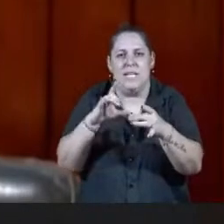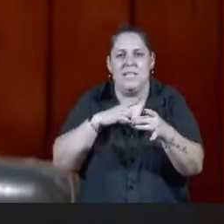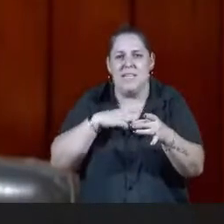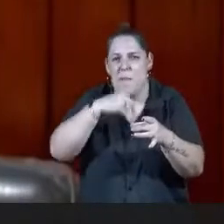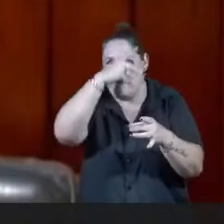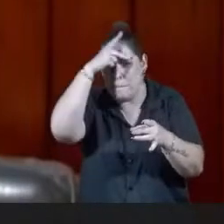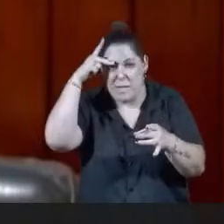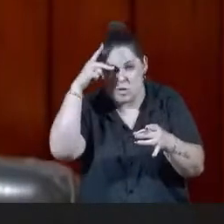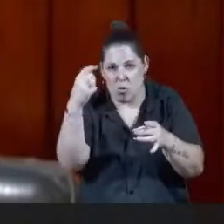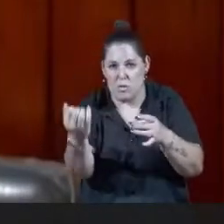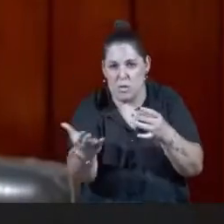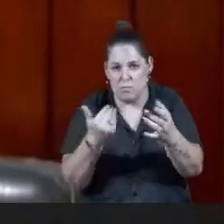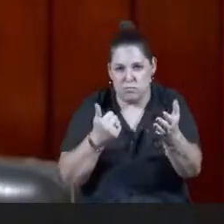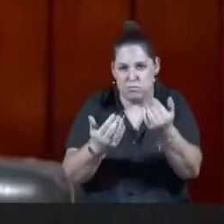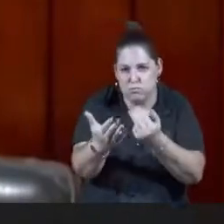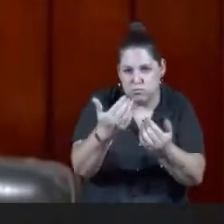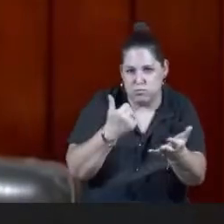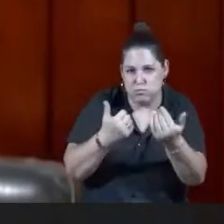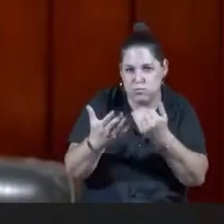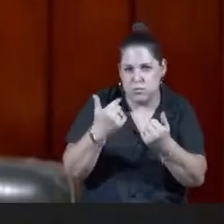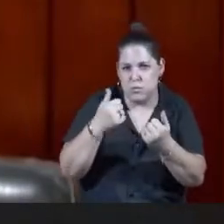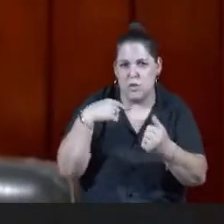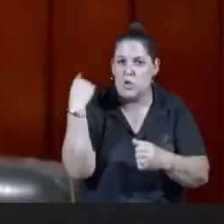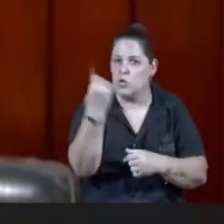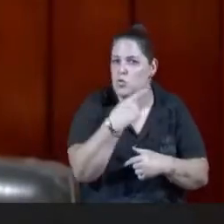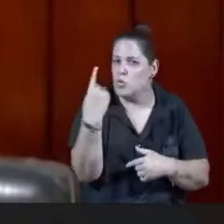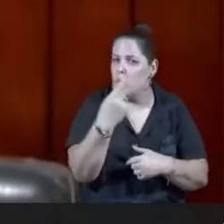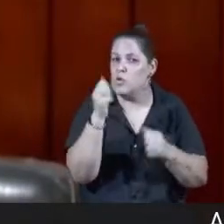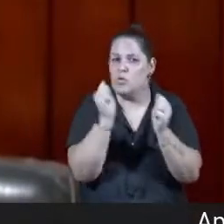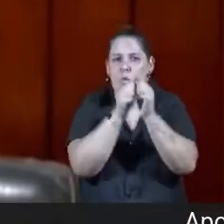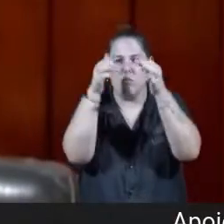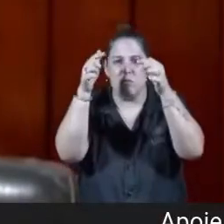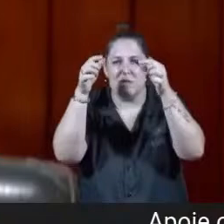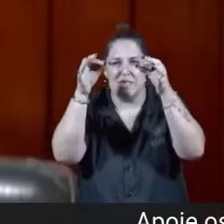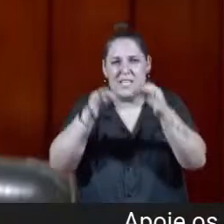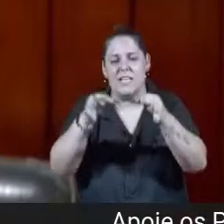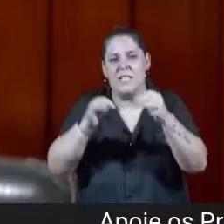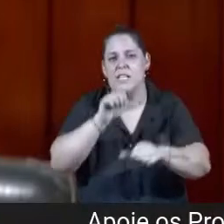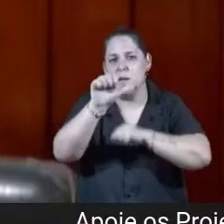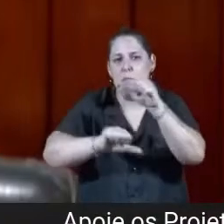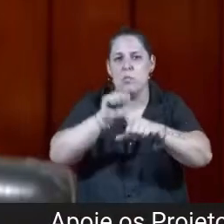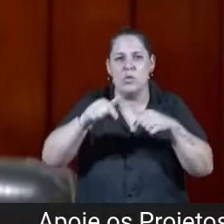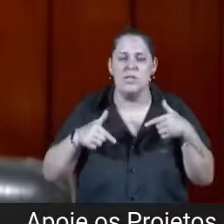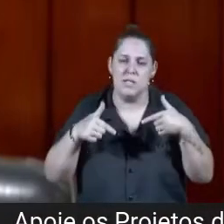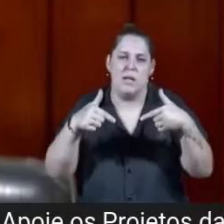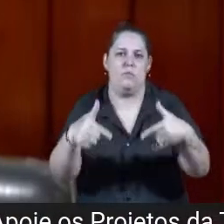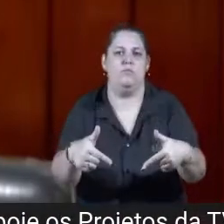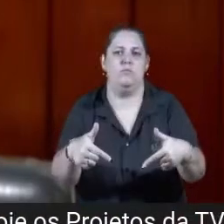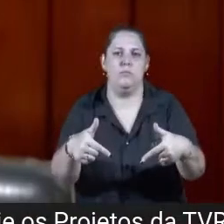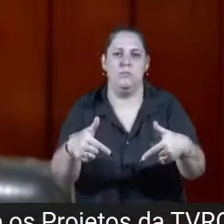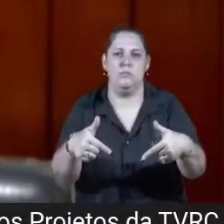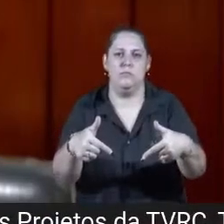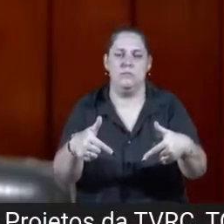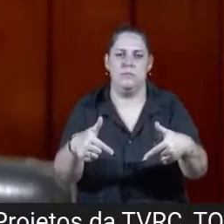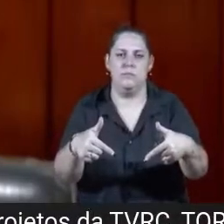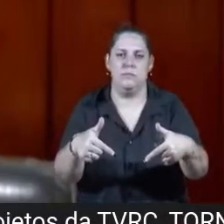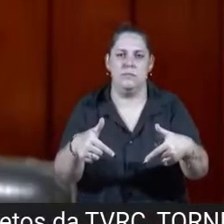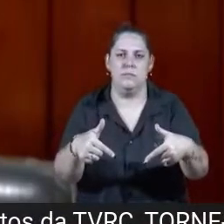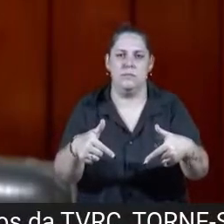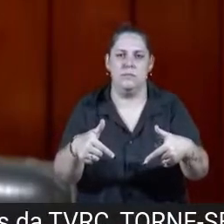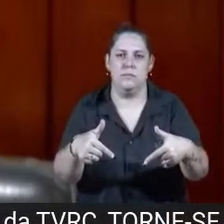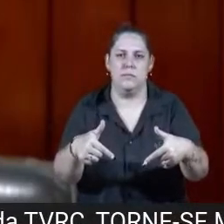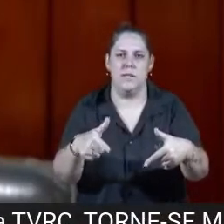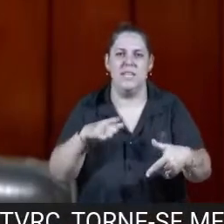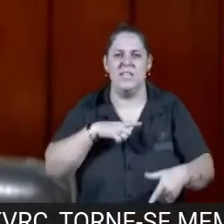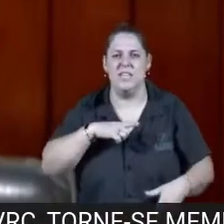gente para esta luta, para a gente, com certeza, construir essa grande mudança, essa grande